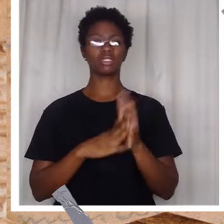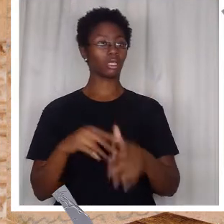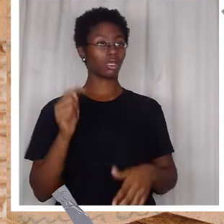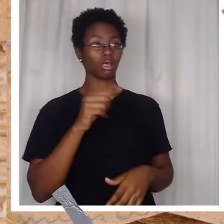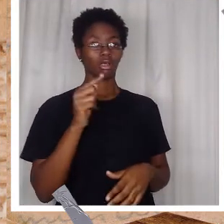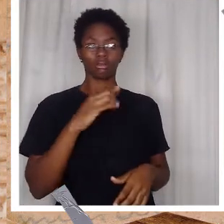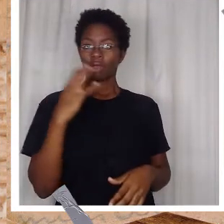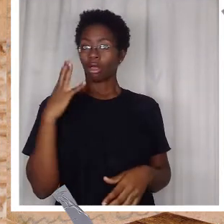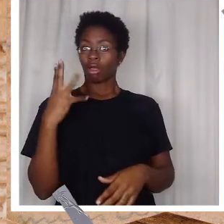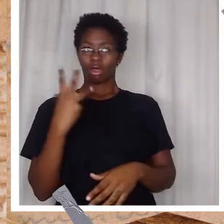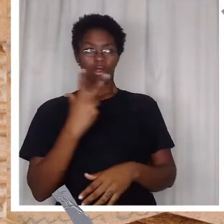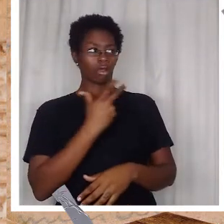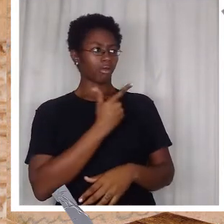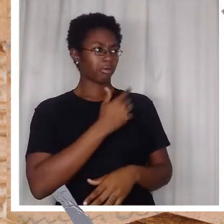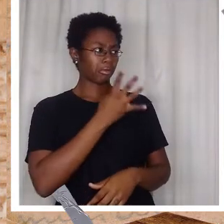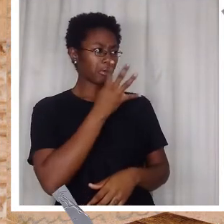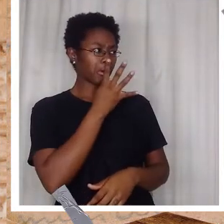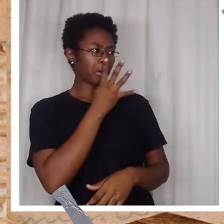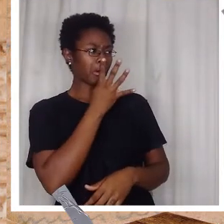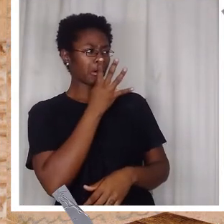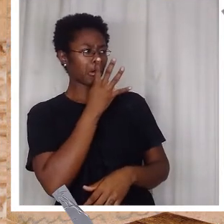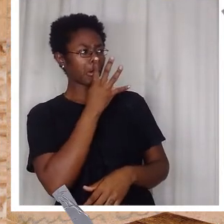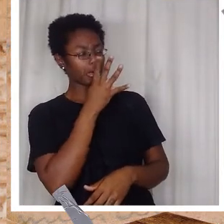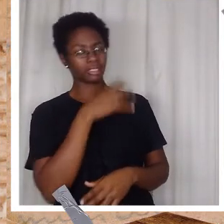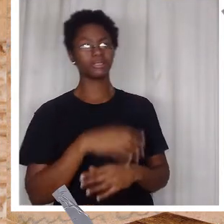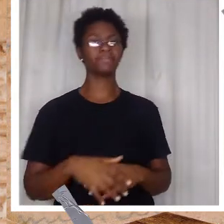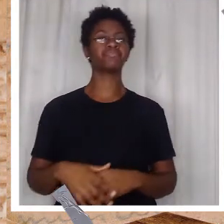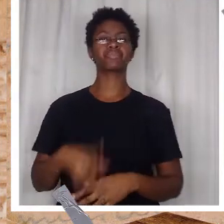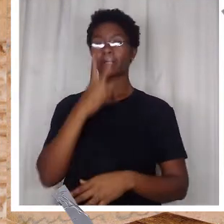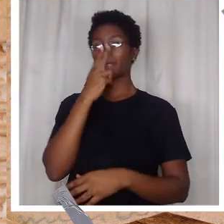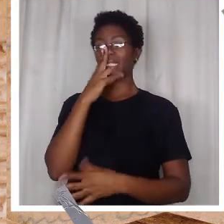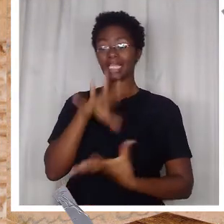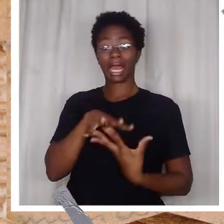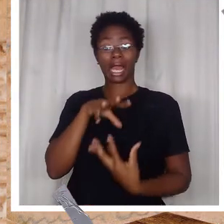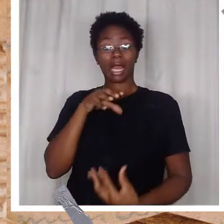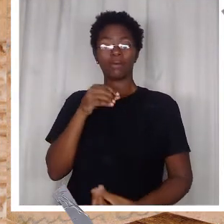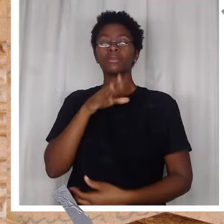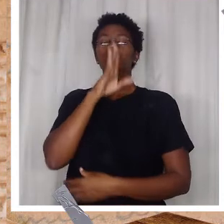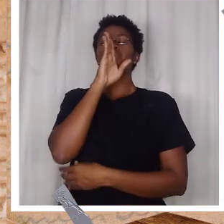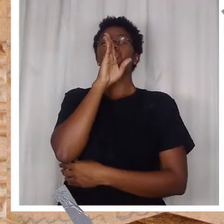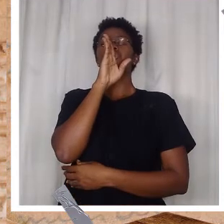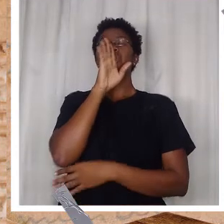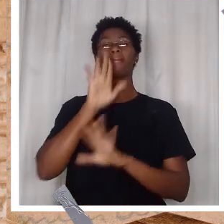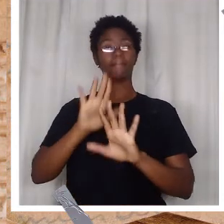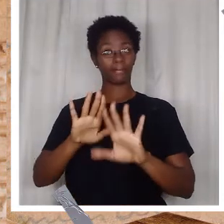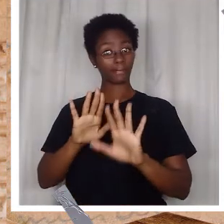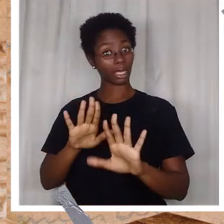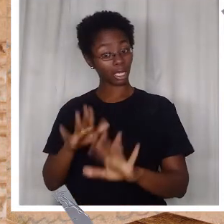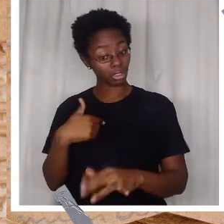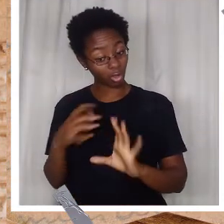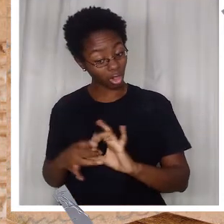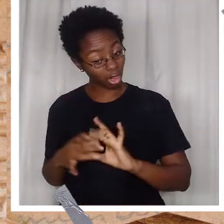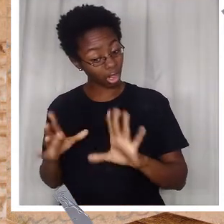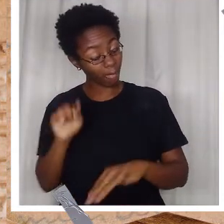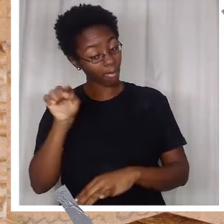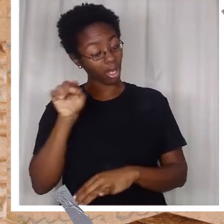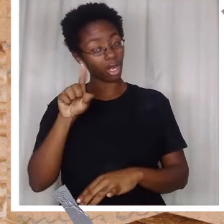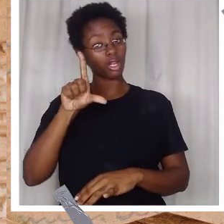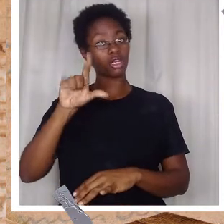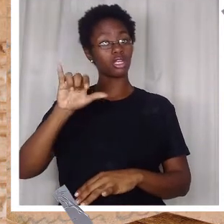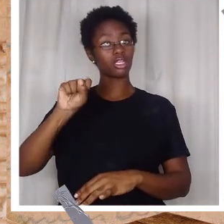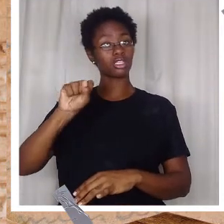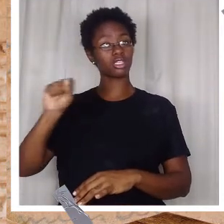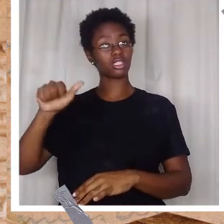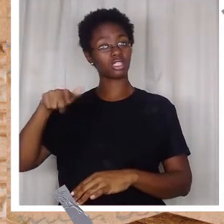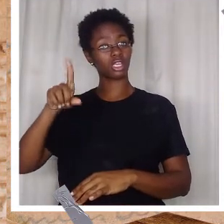né? Exatamente, né? Silencia a alma, né? Mas eu vou deixar o Alessandro falar agora para a gente, fazer